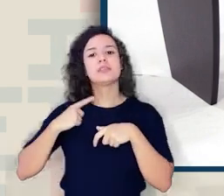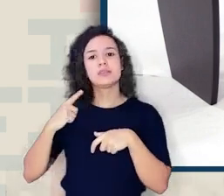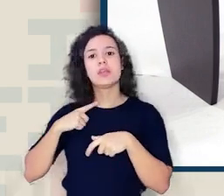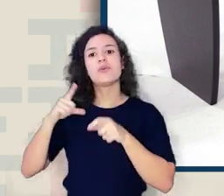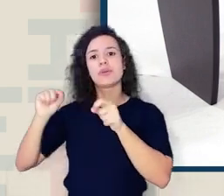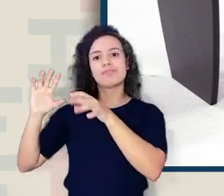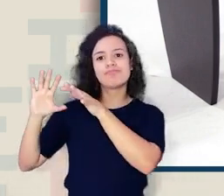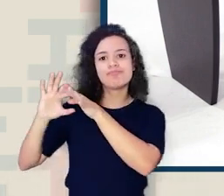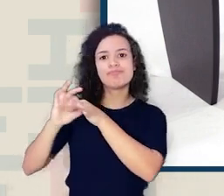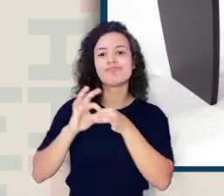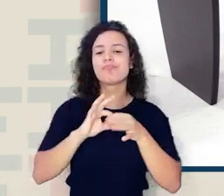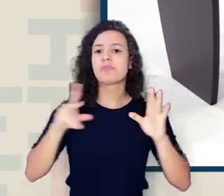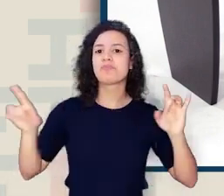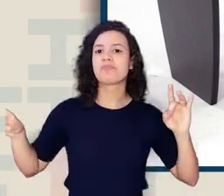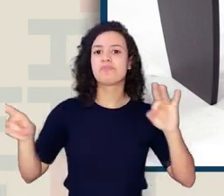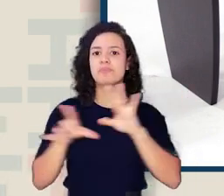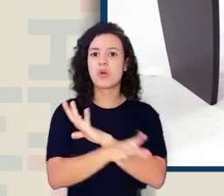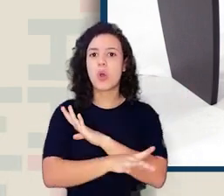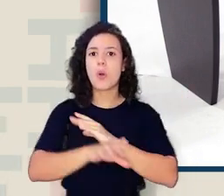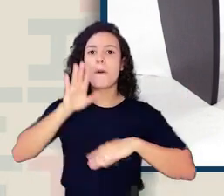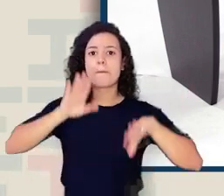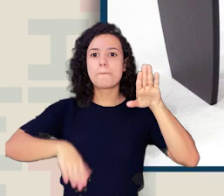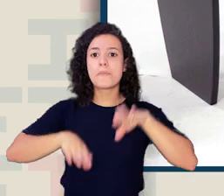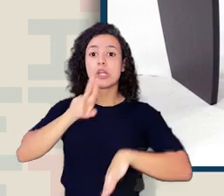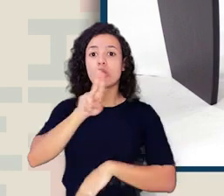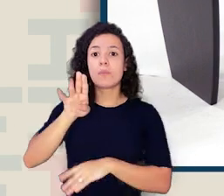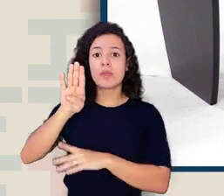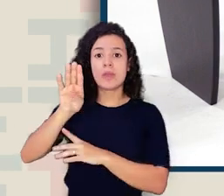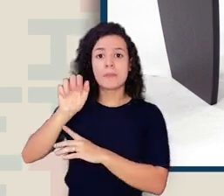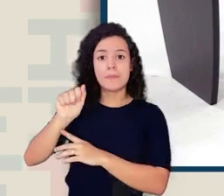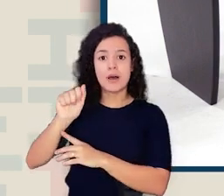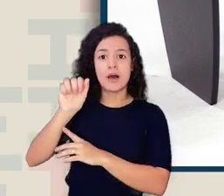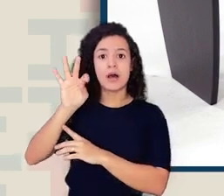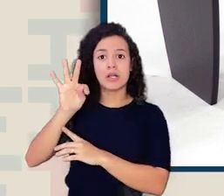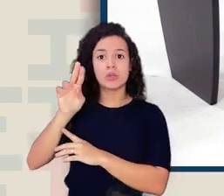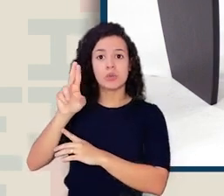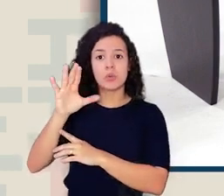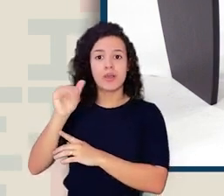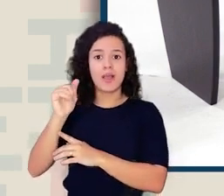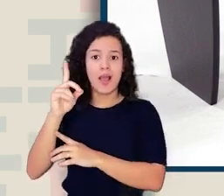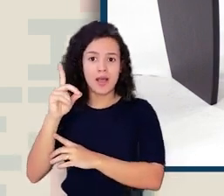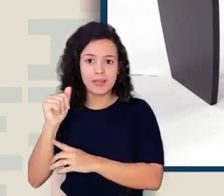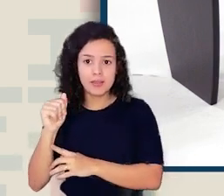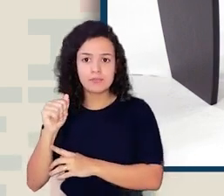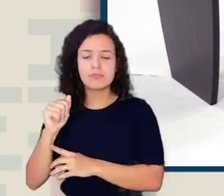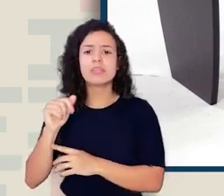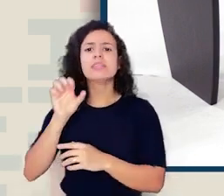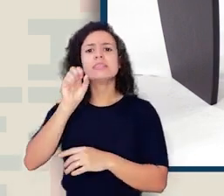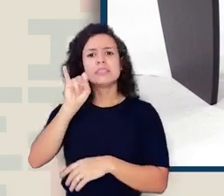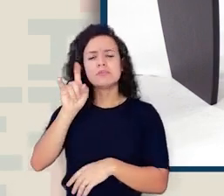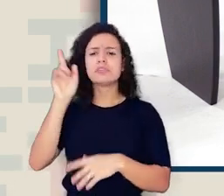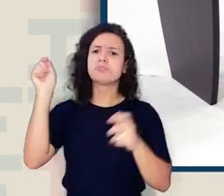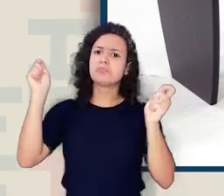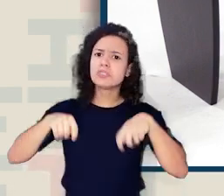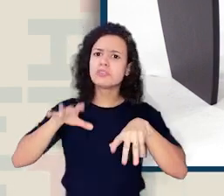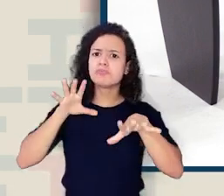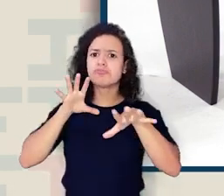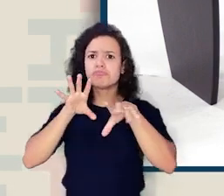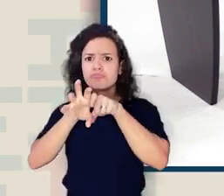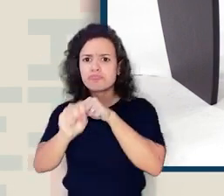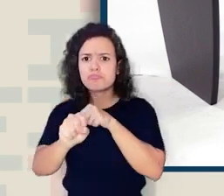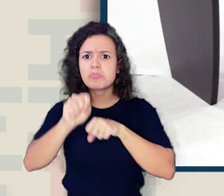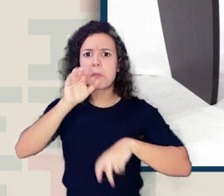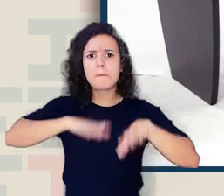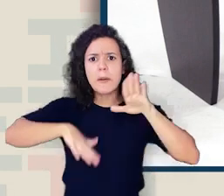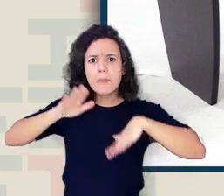nós vamos ter o contexto bem definido de uma batucada. Se você tem a oportunidade de ter a formação,